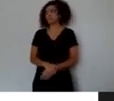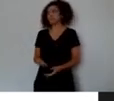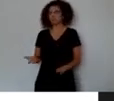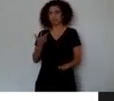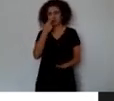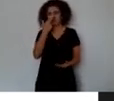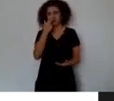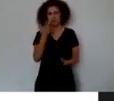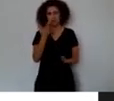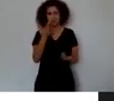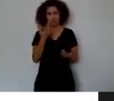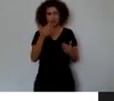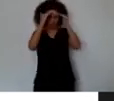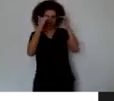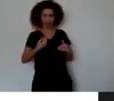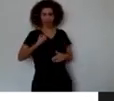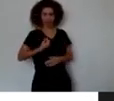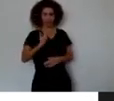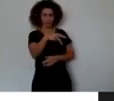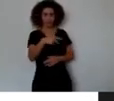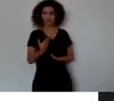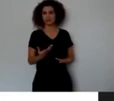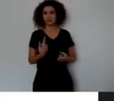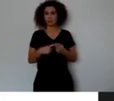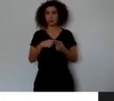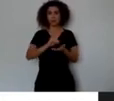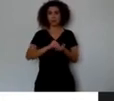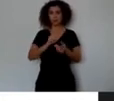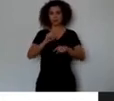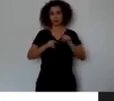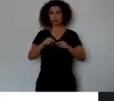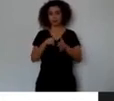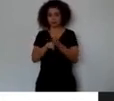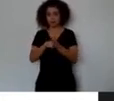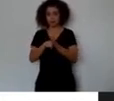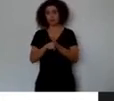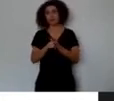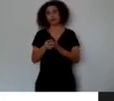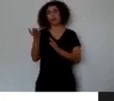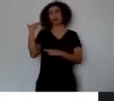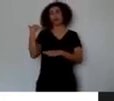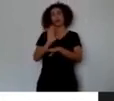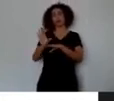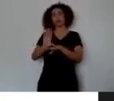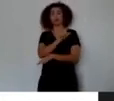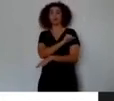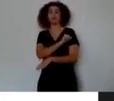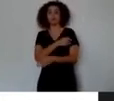Então, assim, essa falta de material, falta da psicologia ter se debruçado sobre o assunto, ela vai impactar diretamente na